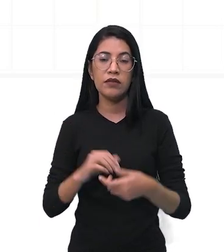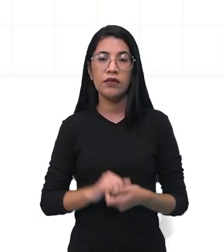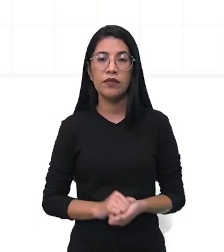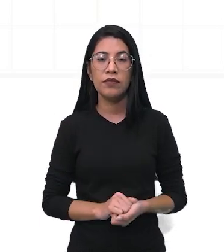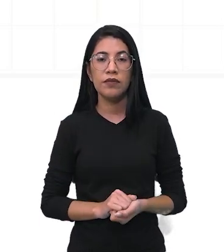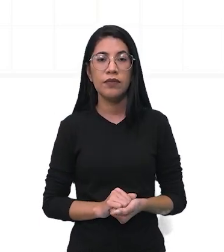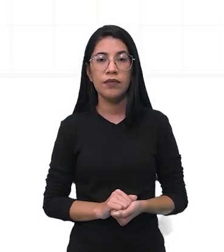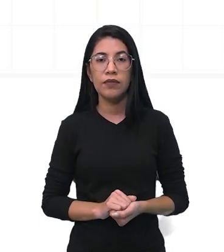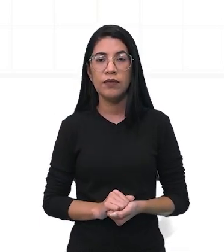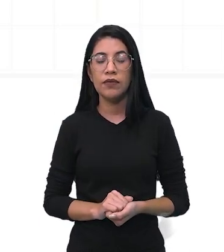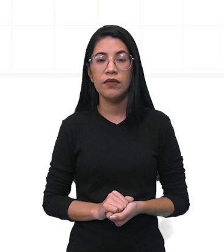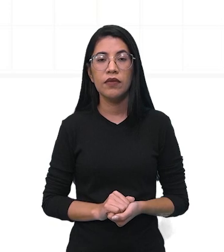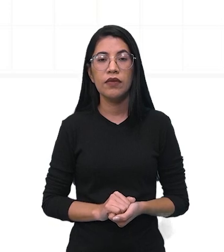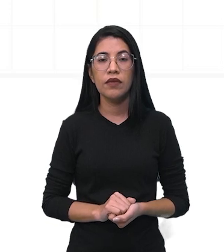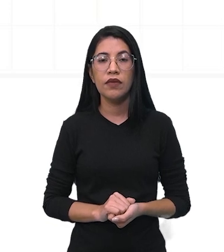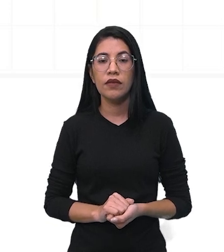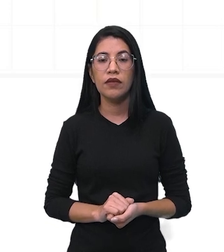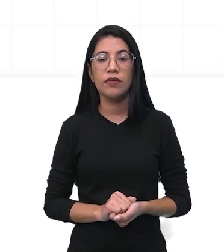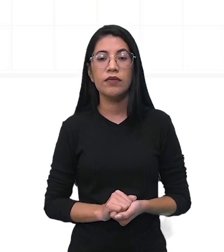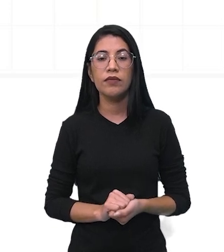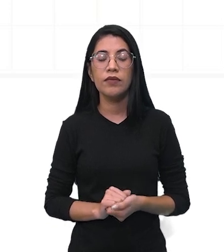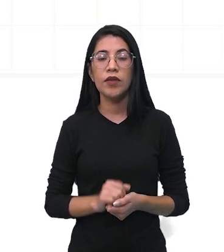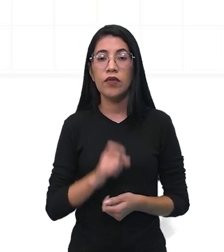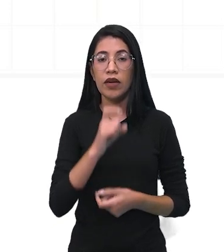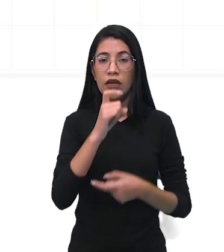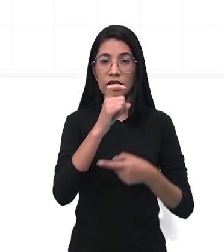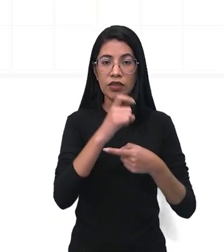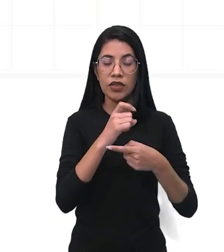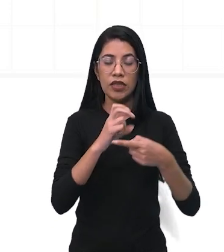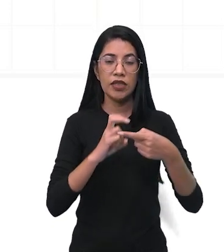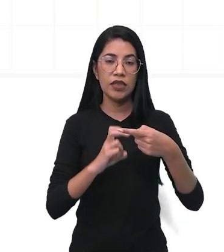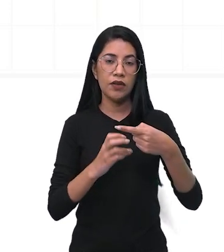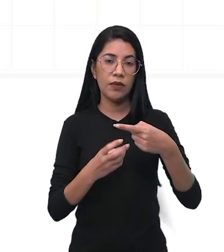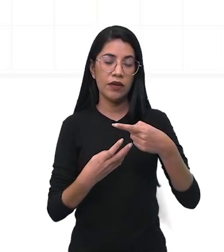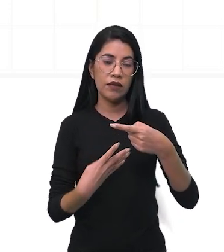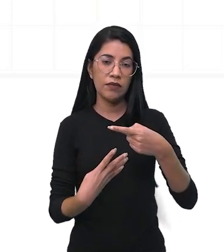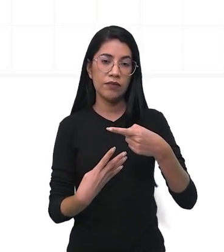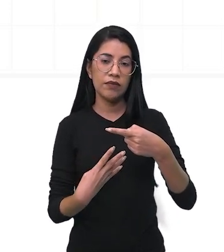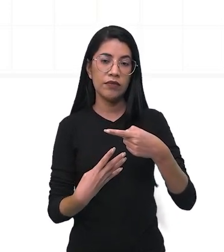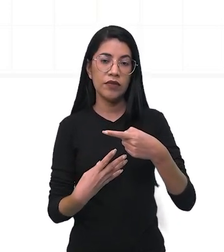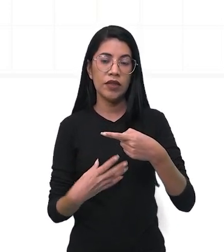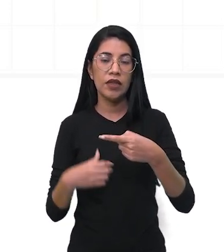10 sobre 3, né? Então, aqui vai ficar x sobre 54,